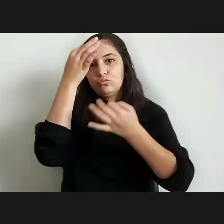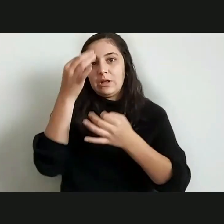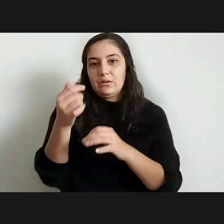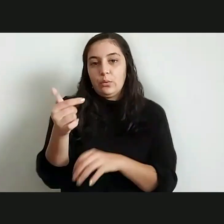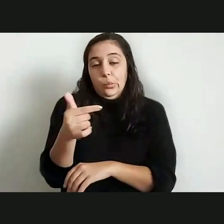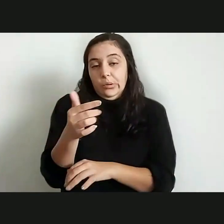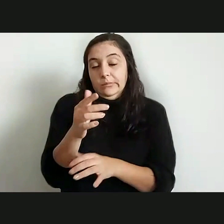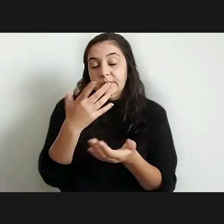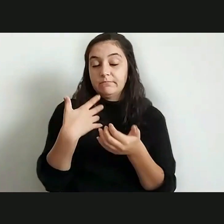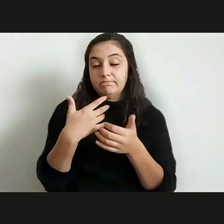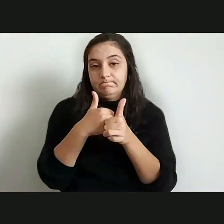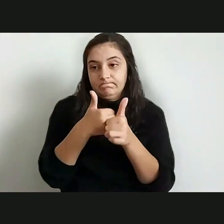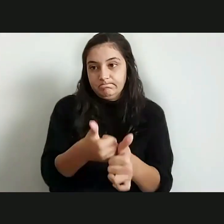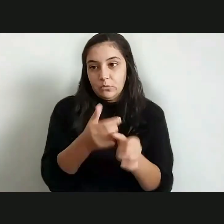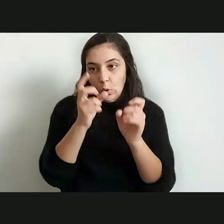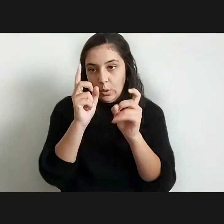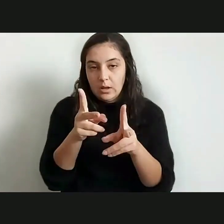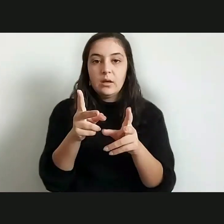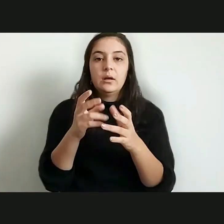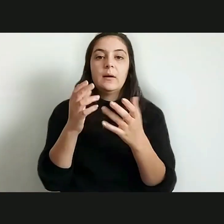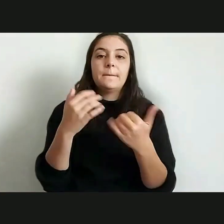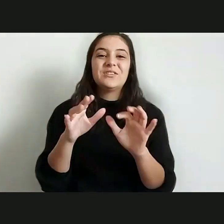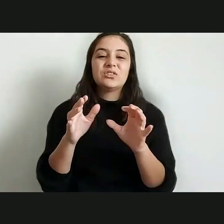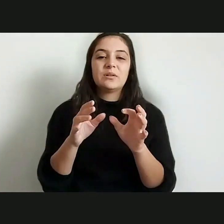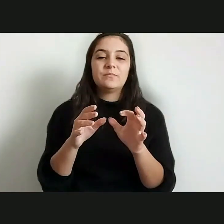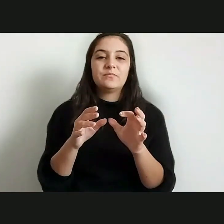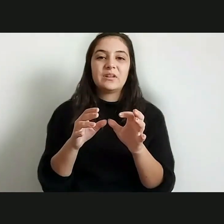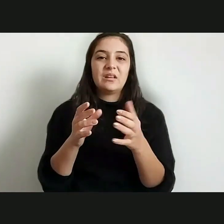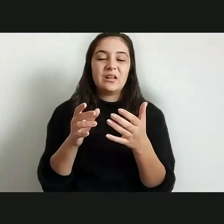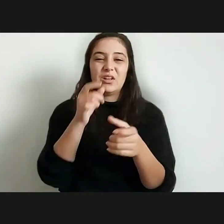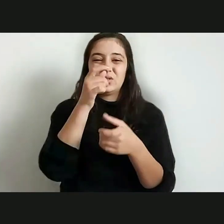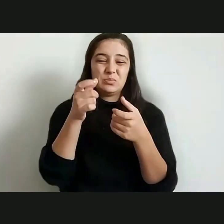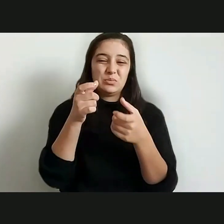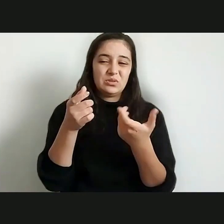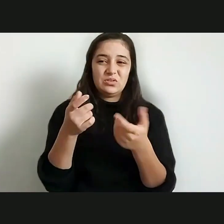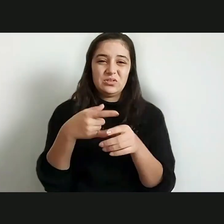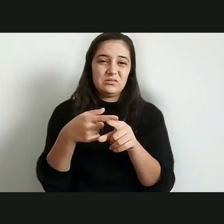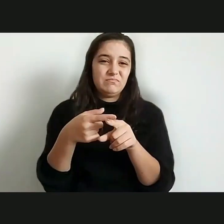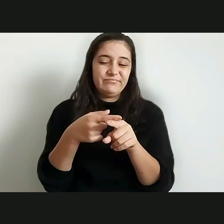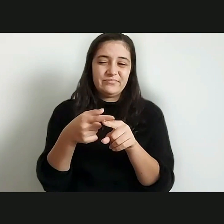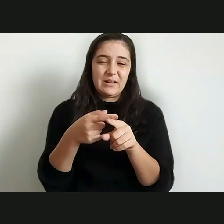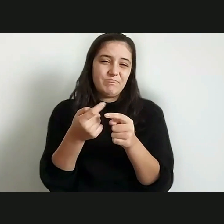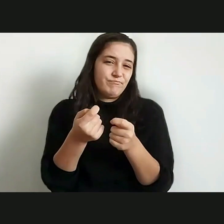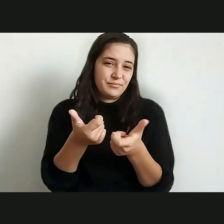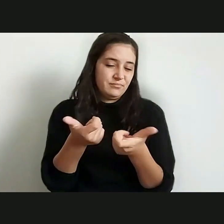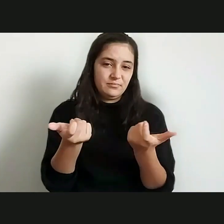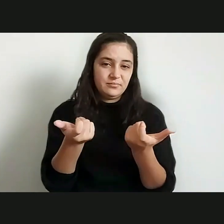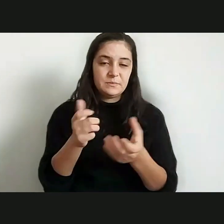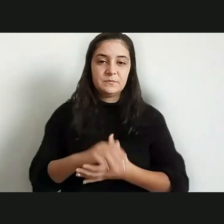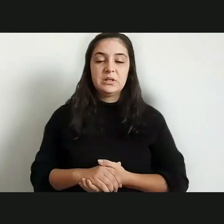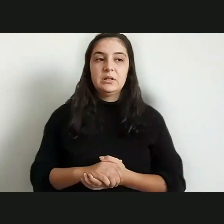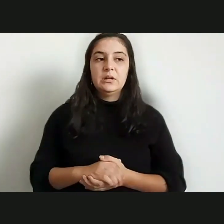cumprido, naturalmente, mas cujo grau de adesão é cada vez menos interessante para as pessoas. Temos um